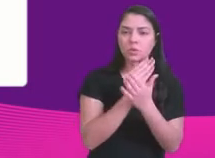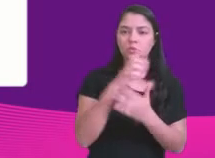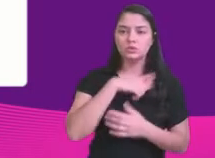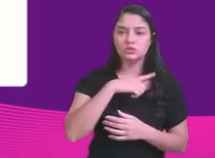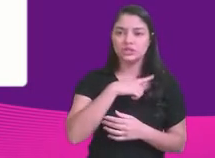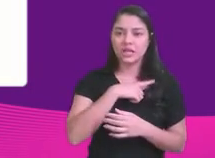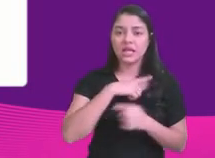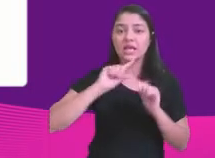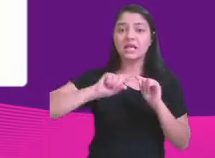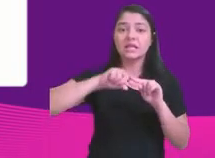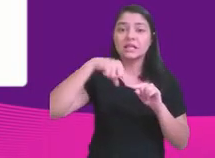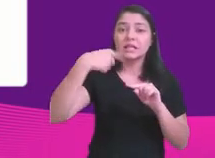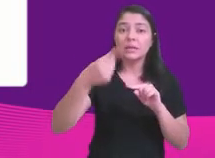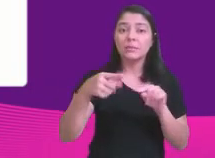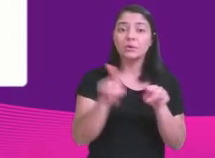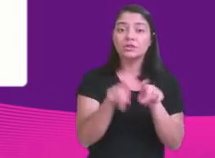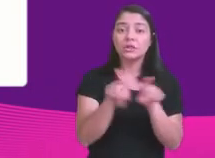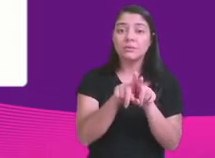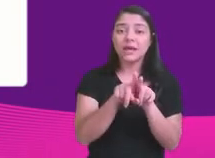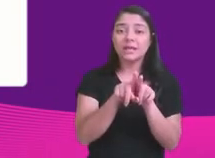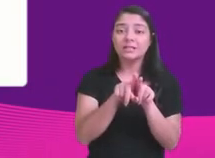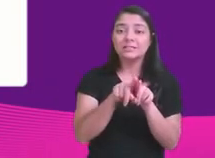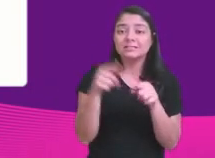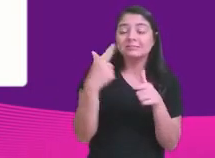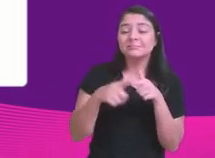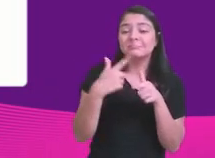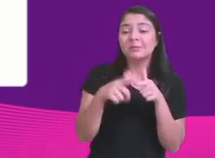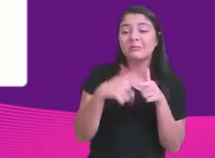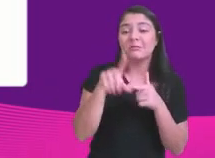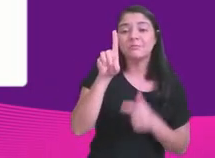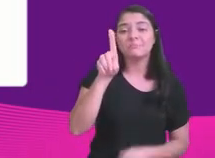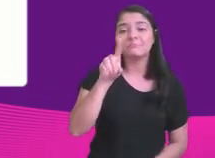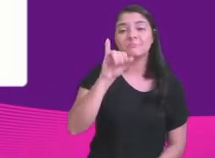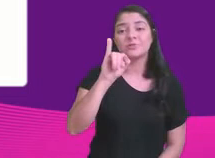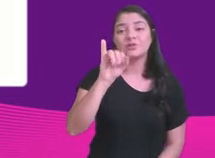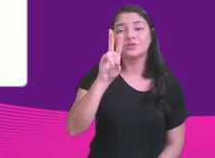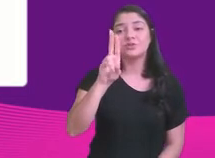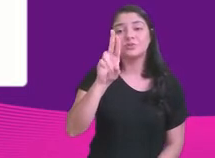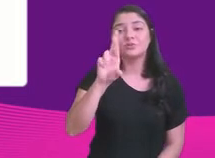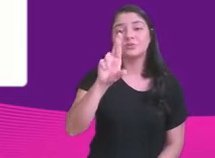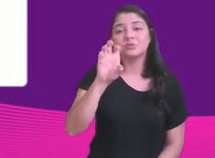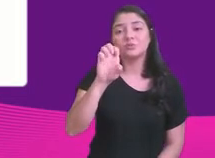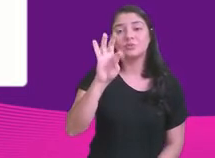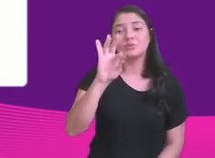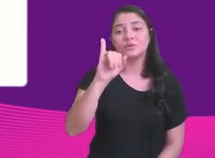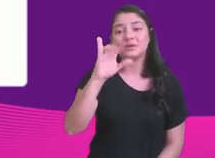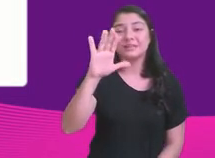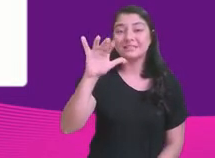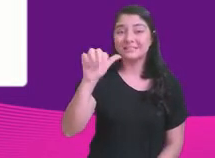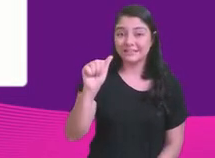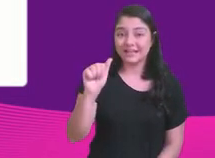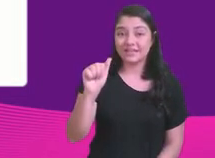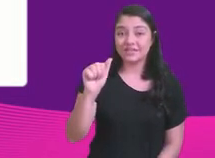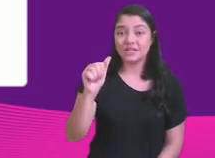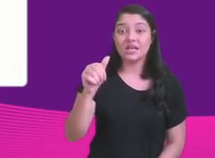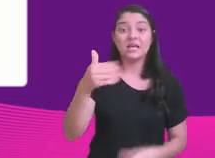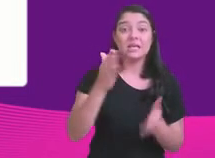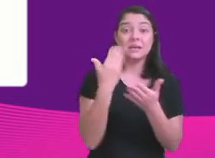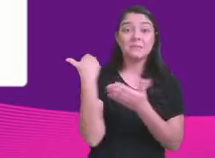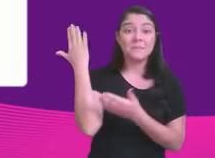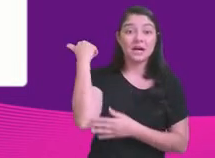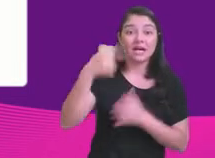lesões de uretra. E lesões de uretra em ressecções anteriores de reto, nós nunca tínhamos tido